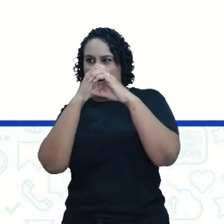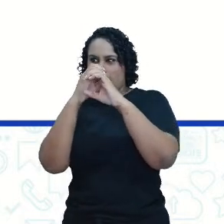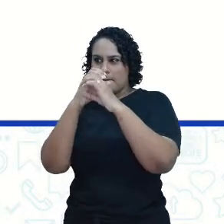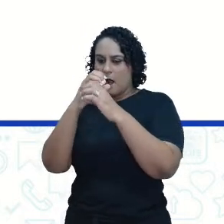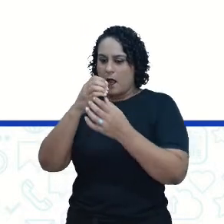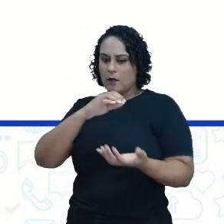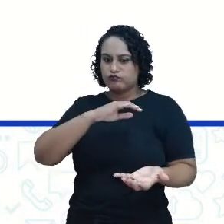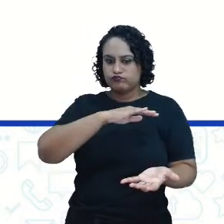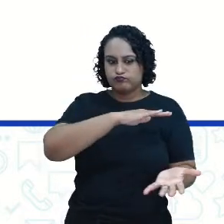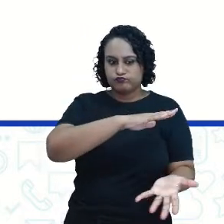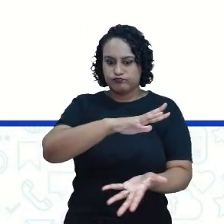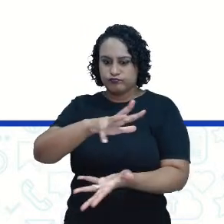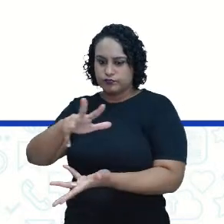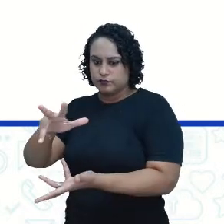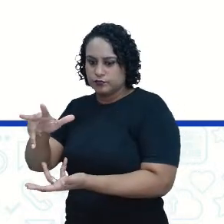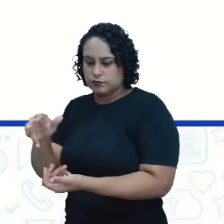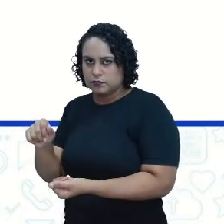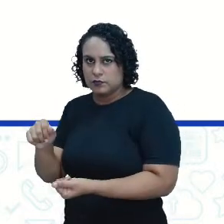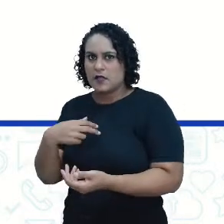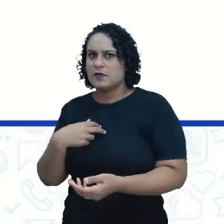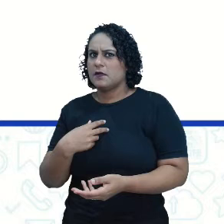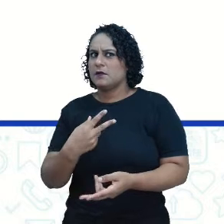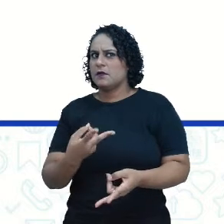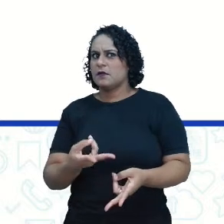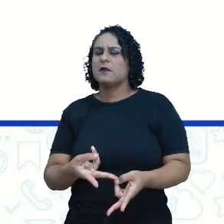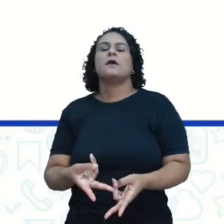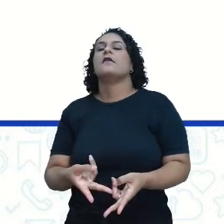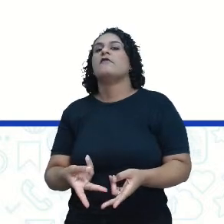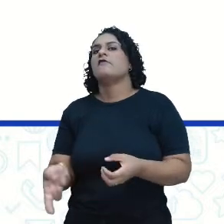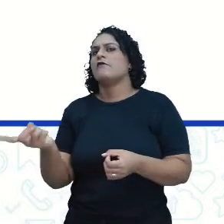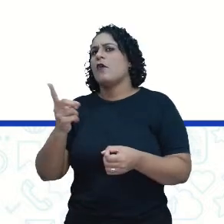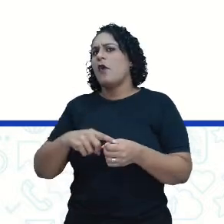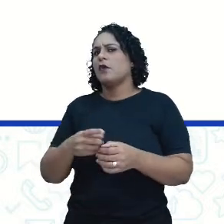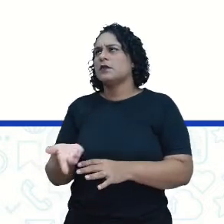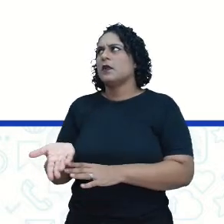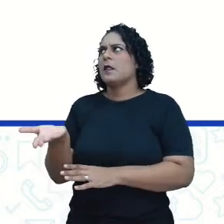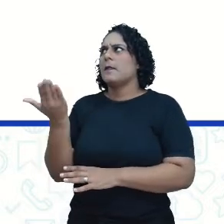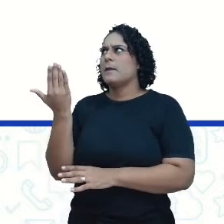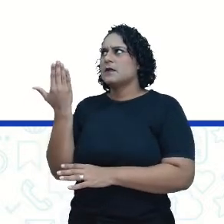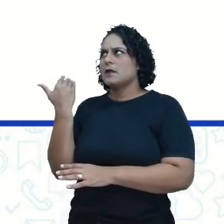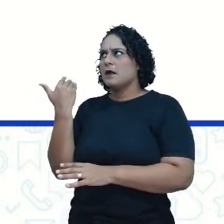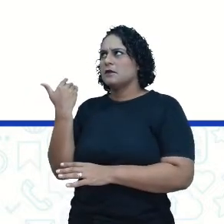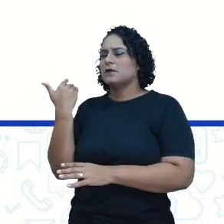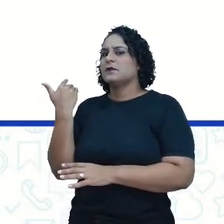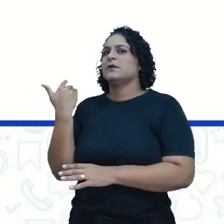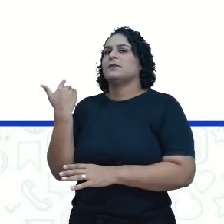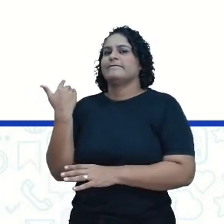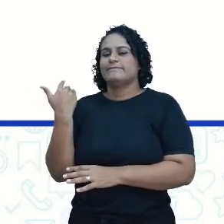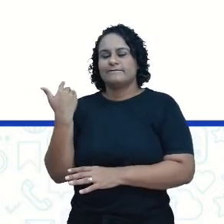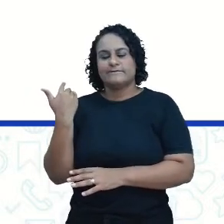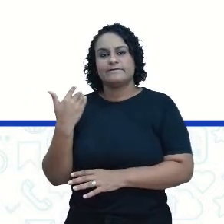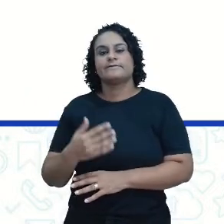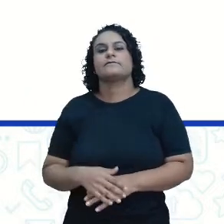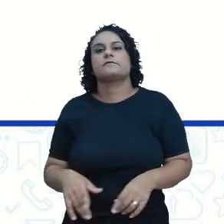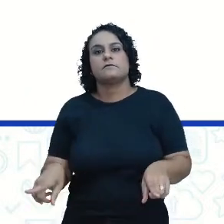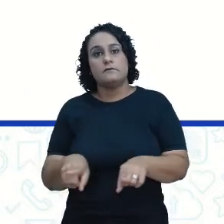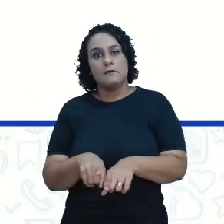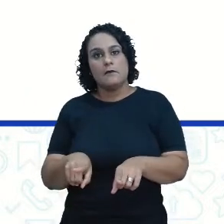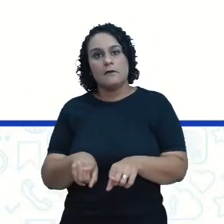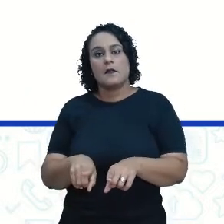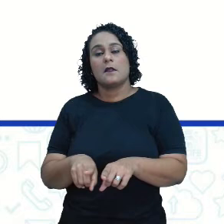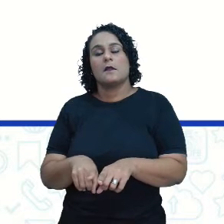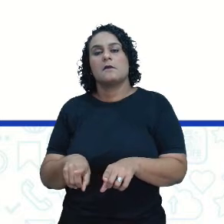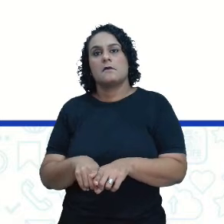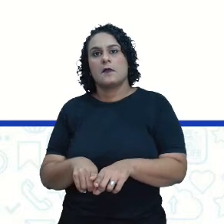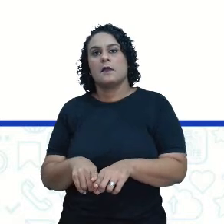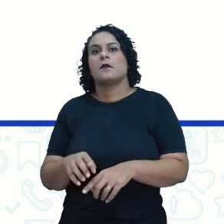universo, a gente está vendo o passado, né? Ou seja, a gente está voltando no tempo. E aí, a gente também aplica isso